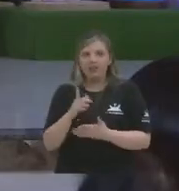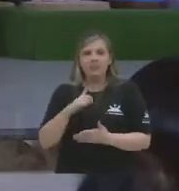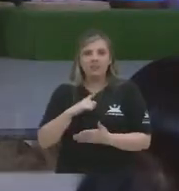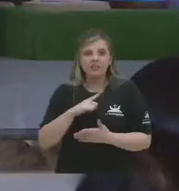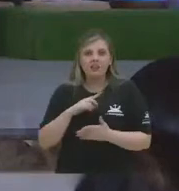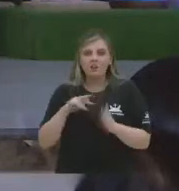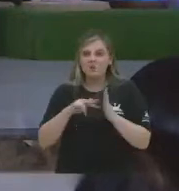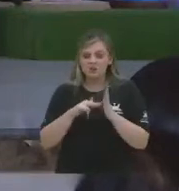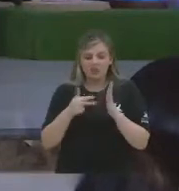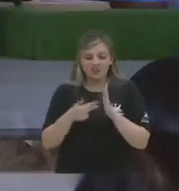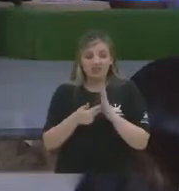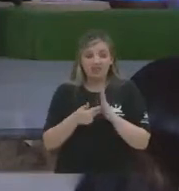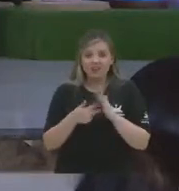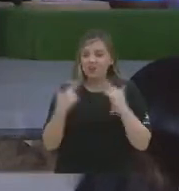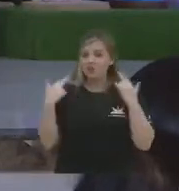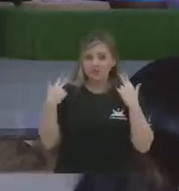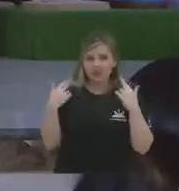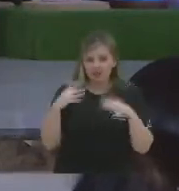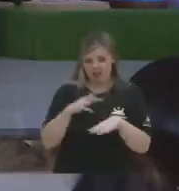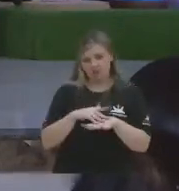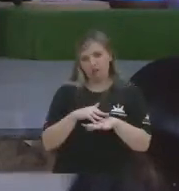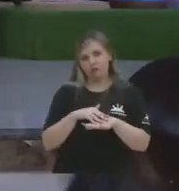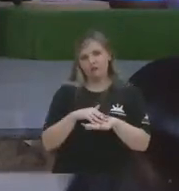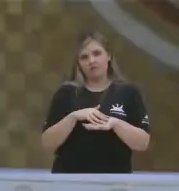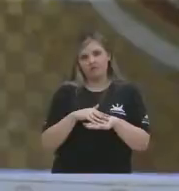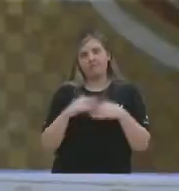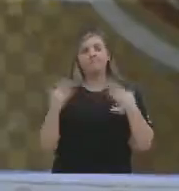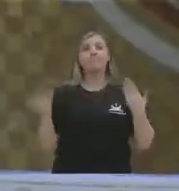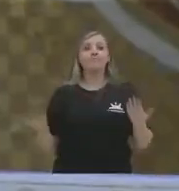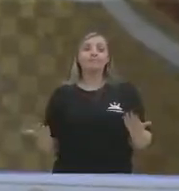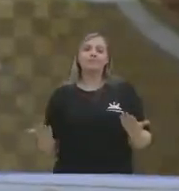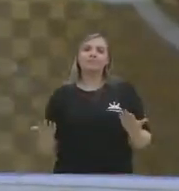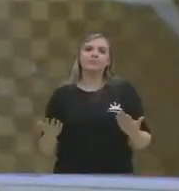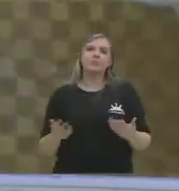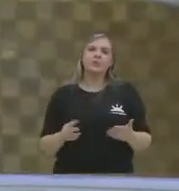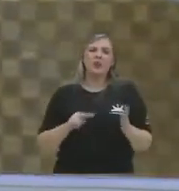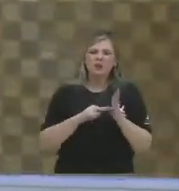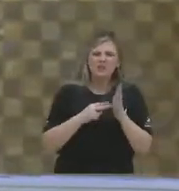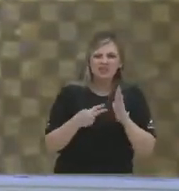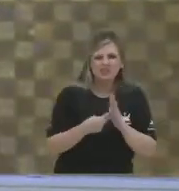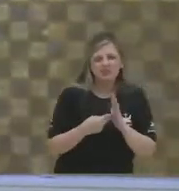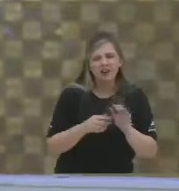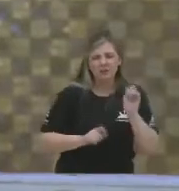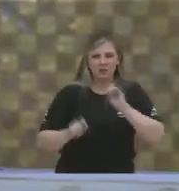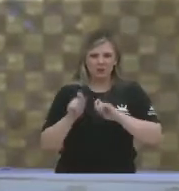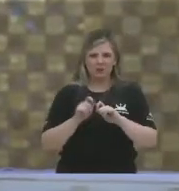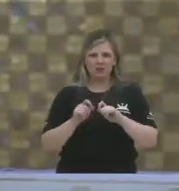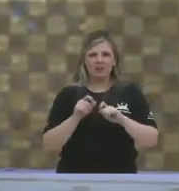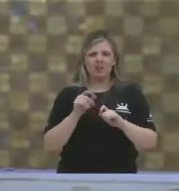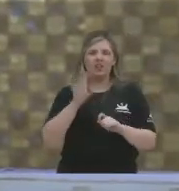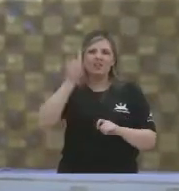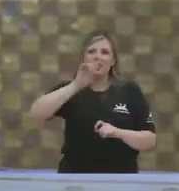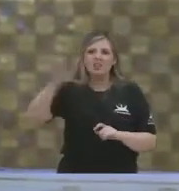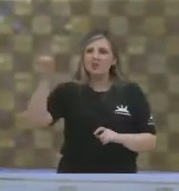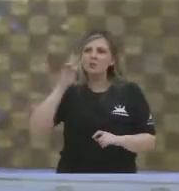Mas significa que Deus está olhando mais para aquele que tem fé e menos para aquele que não